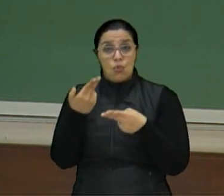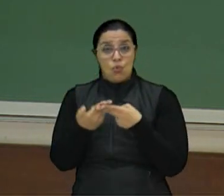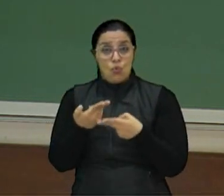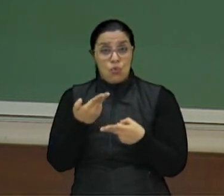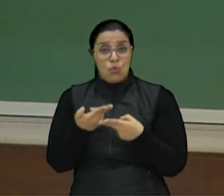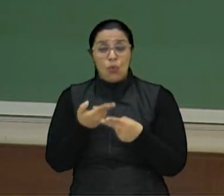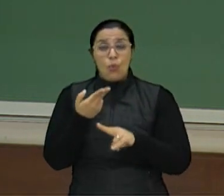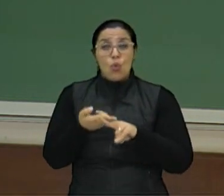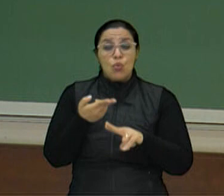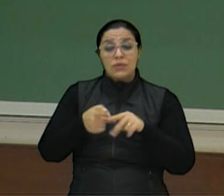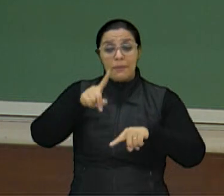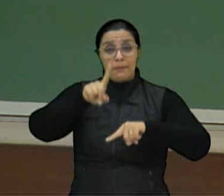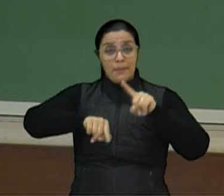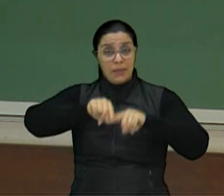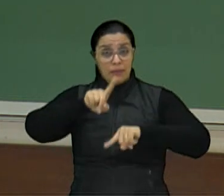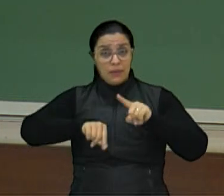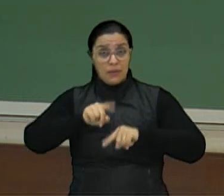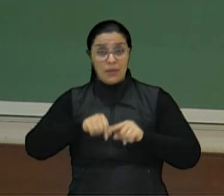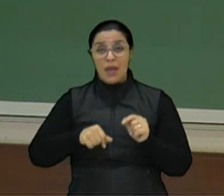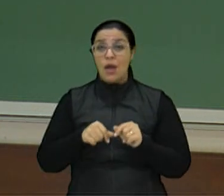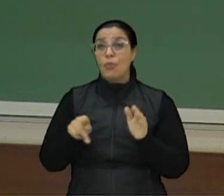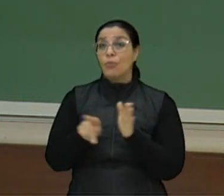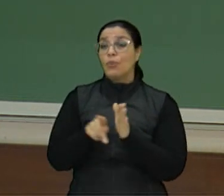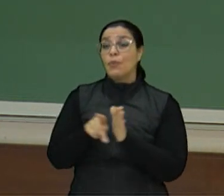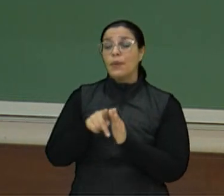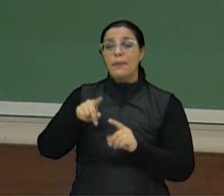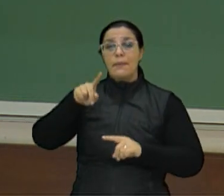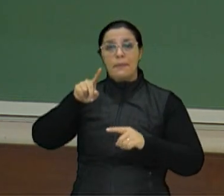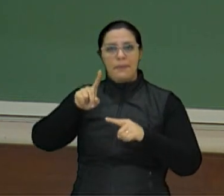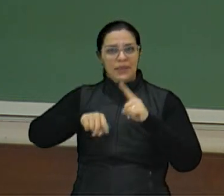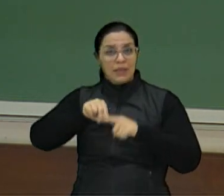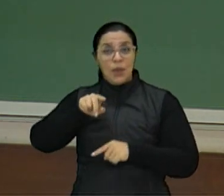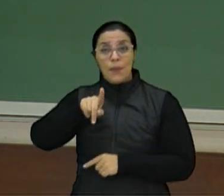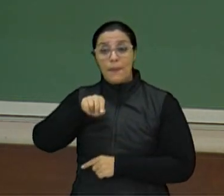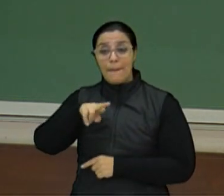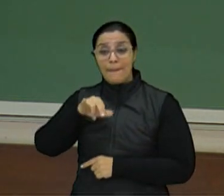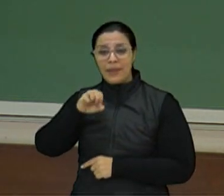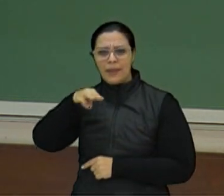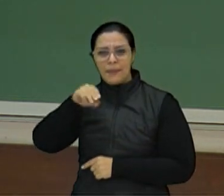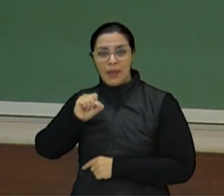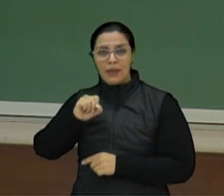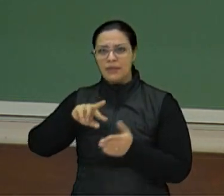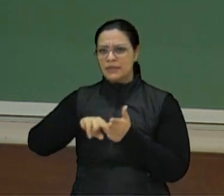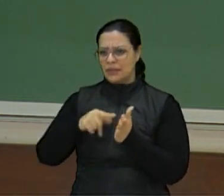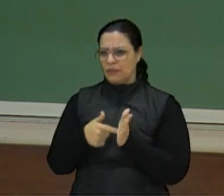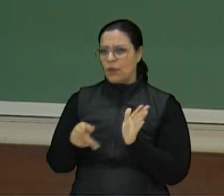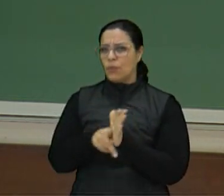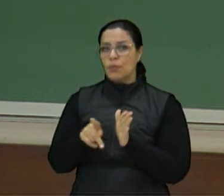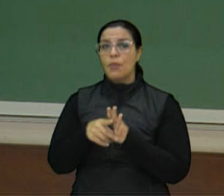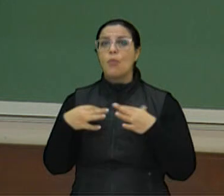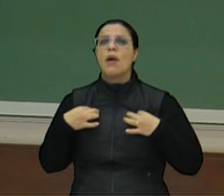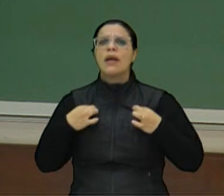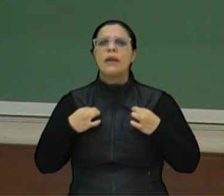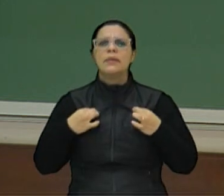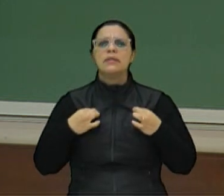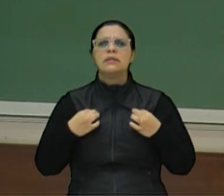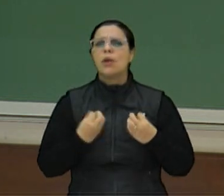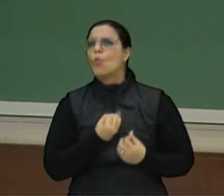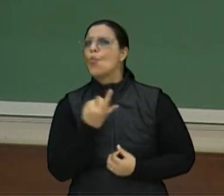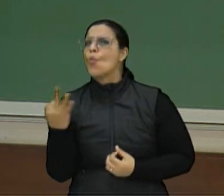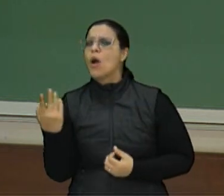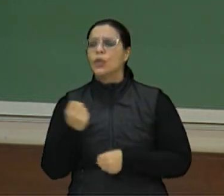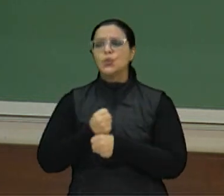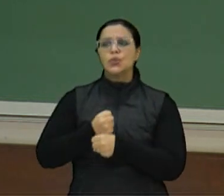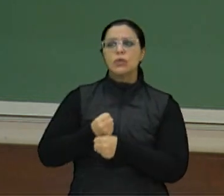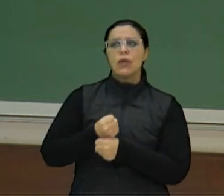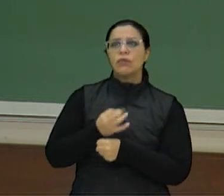uso de matéria-prima. Sim. Quanto tempo que uma camisa dura? Quanto